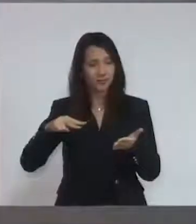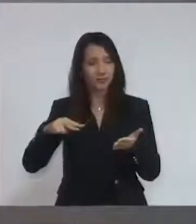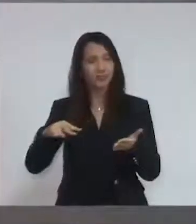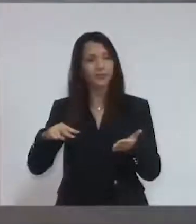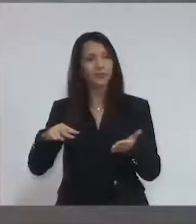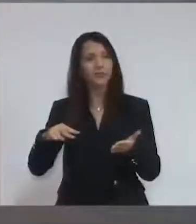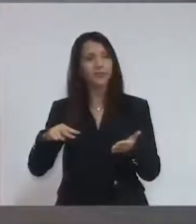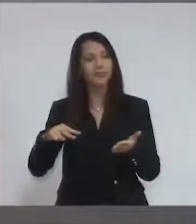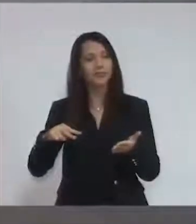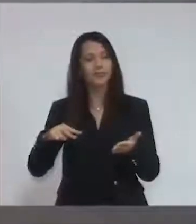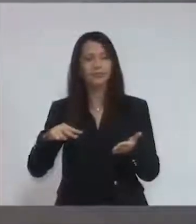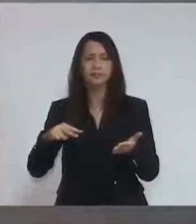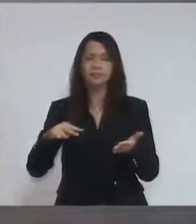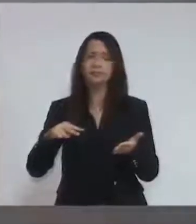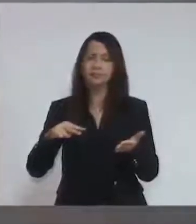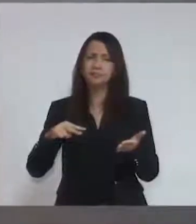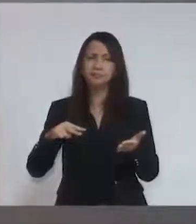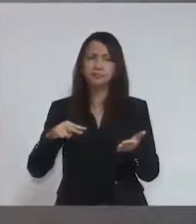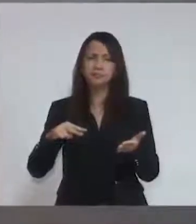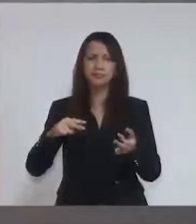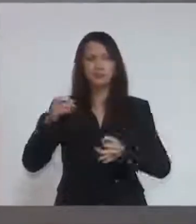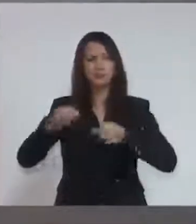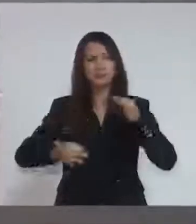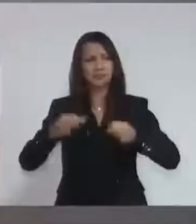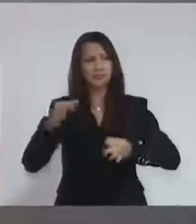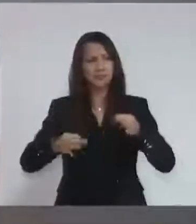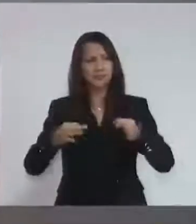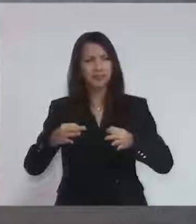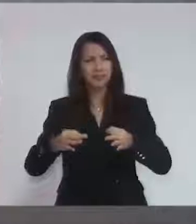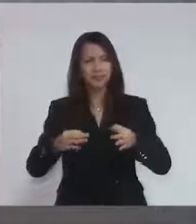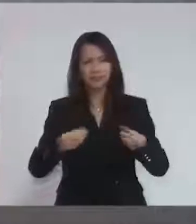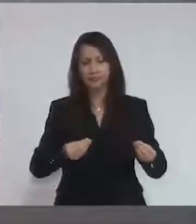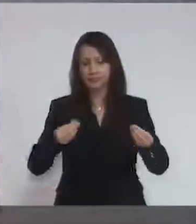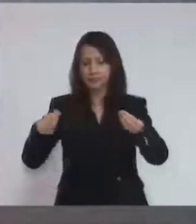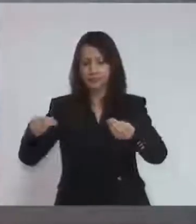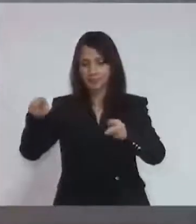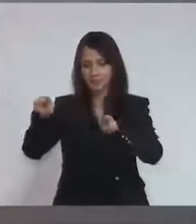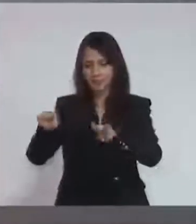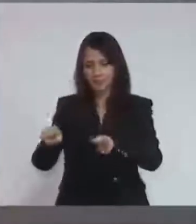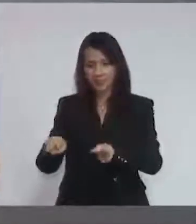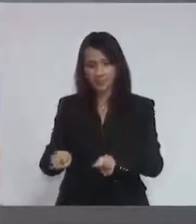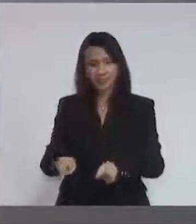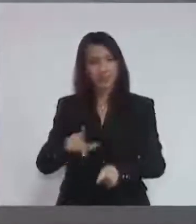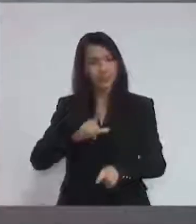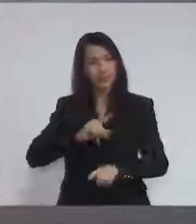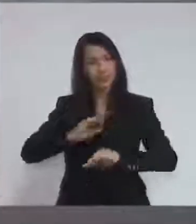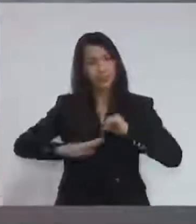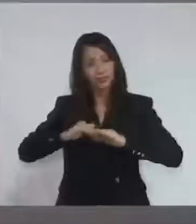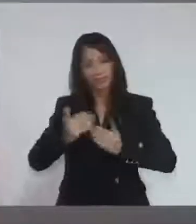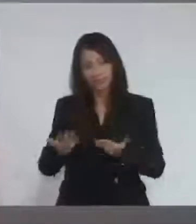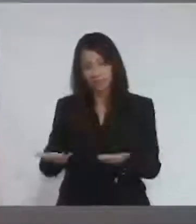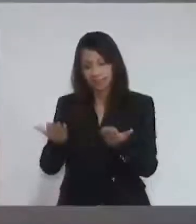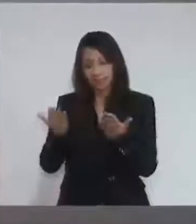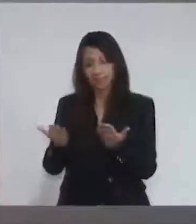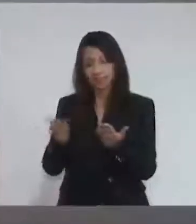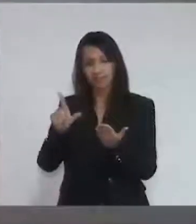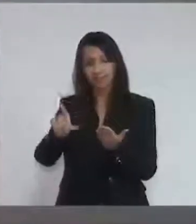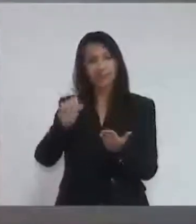e eu acho que, no final de contas, o juiz leu aquilo que chegou, né, e com aquilo que ele tinha em mãos, ele